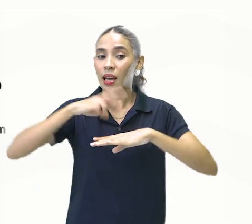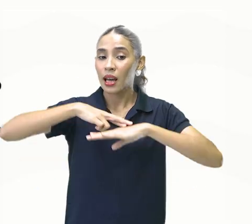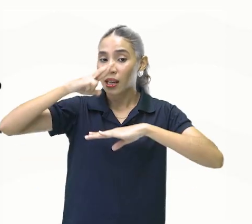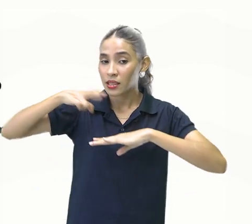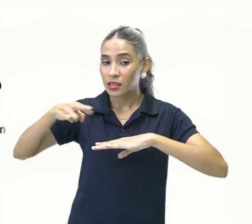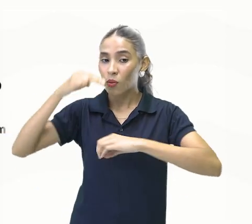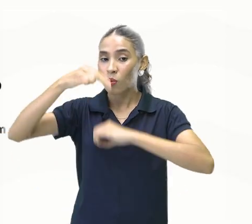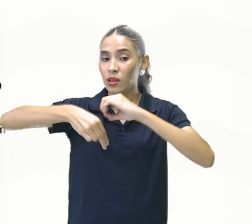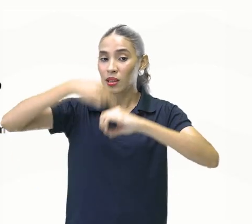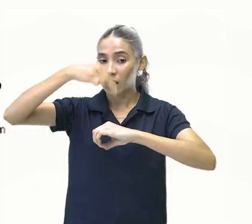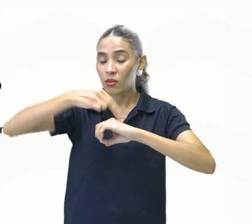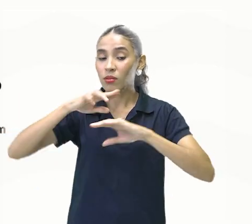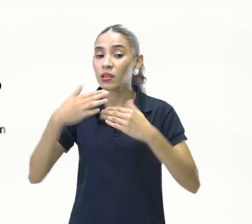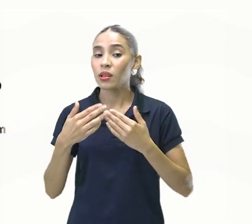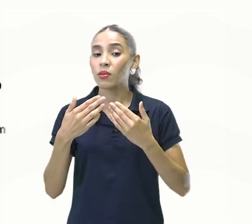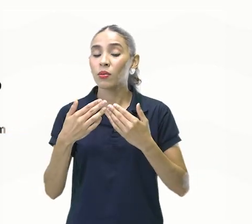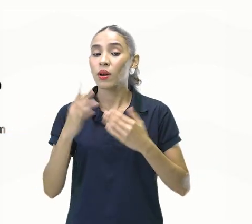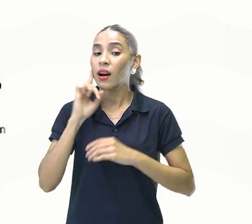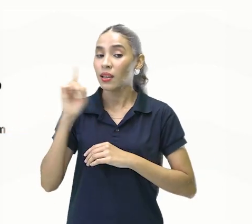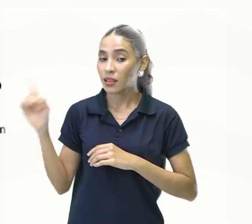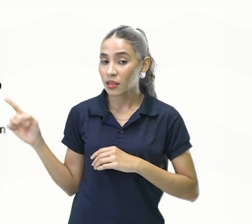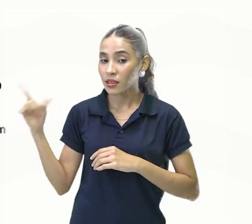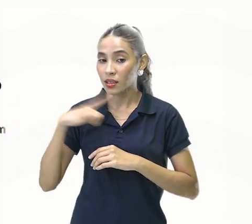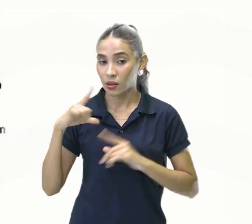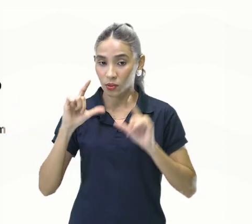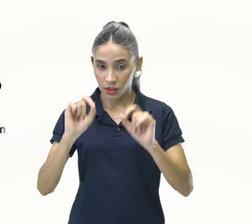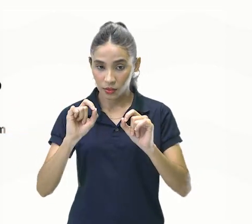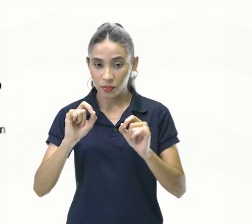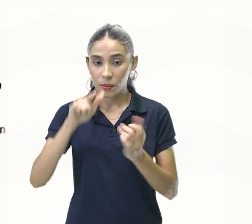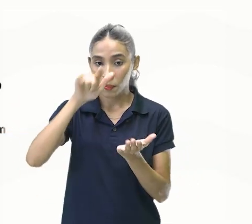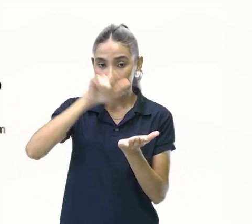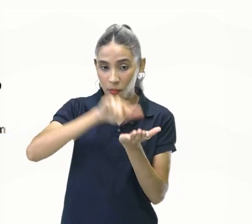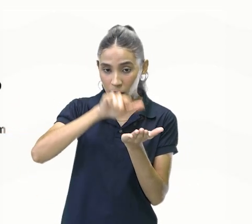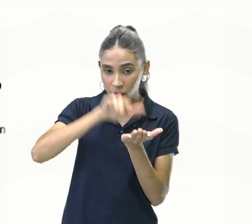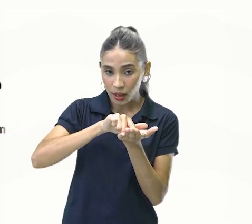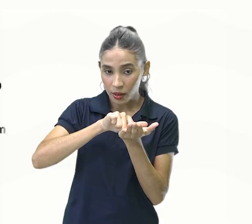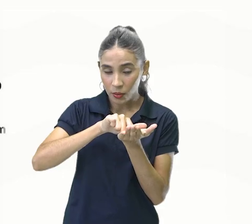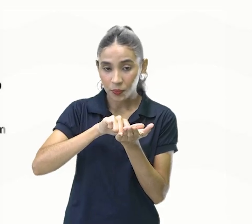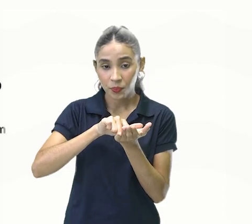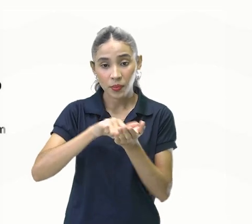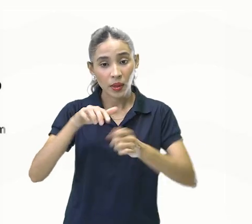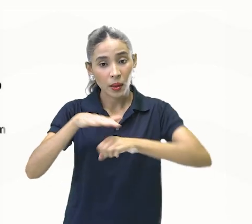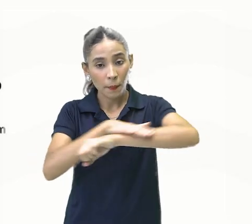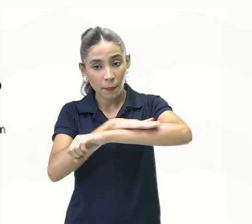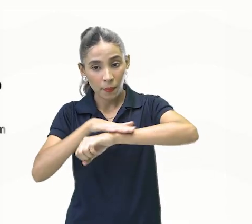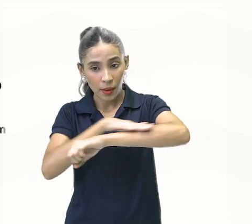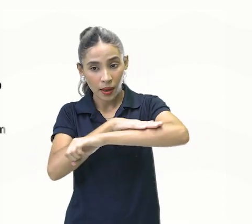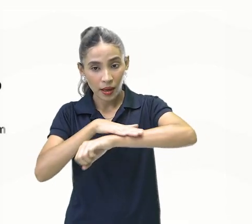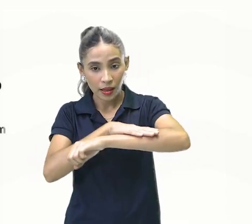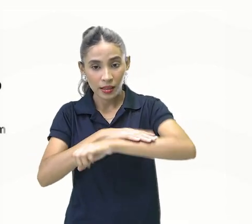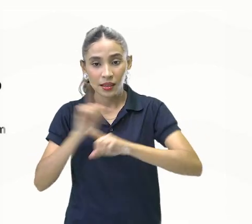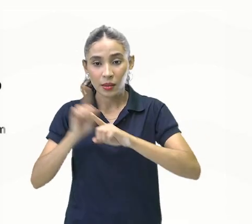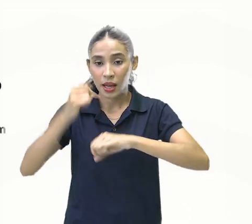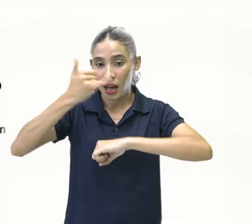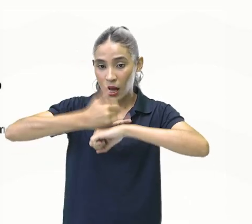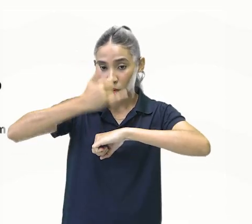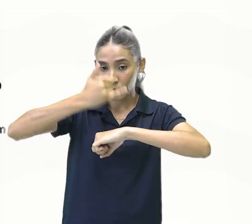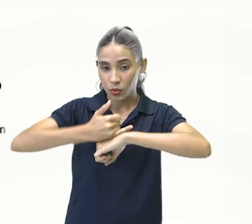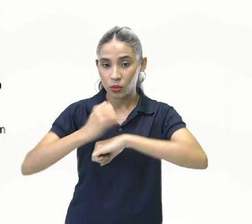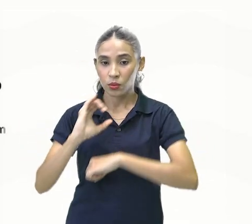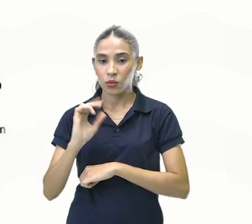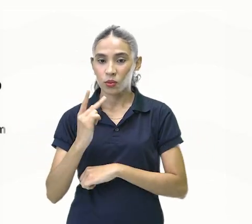radiação de nêutrons. Aí você percebe que eu tenho aqui o papel, a pele, o alumínio,